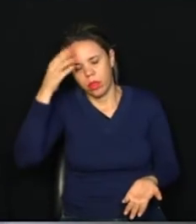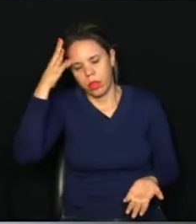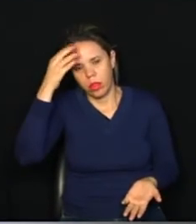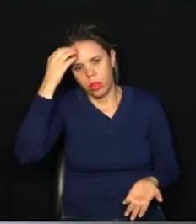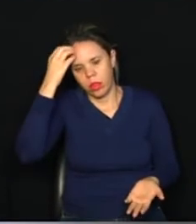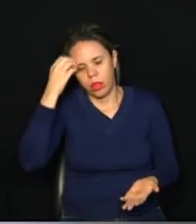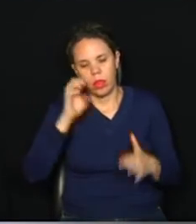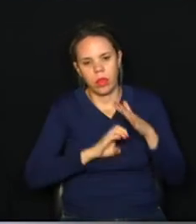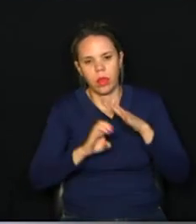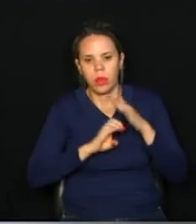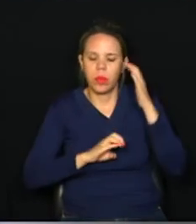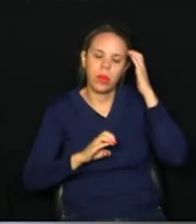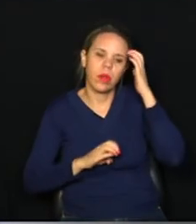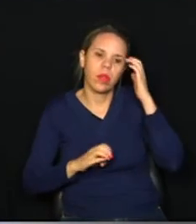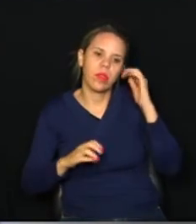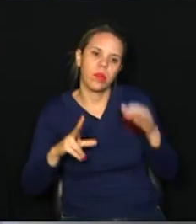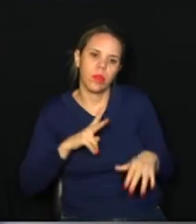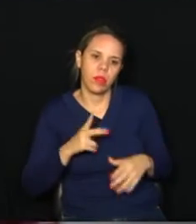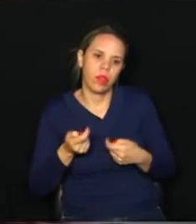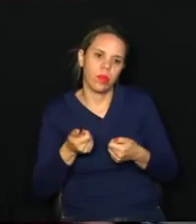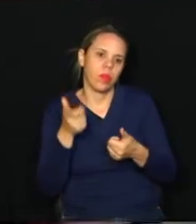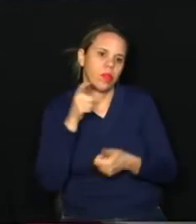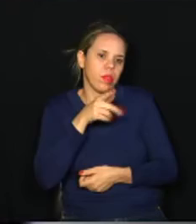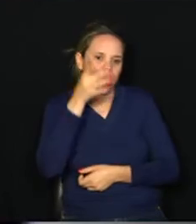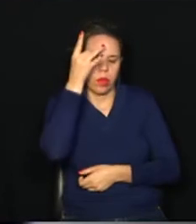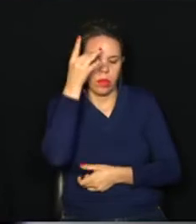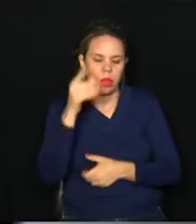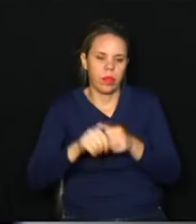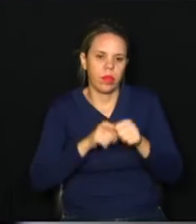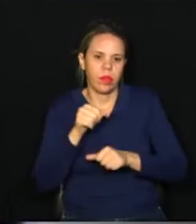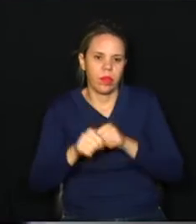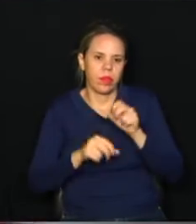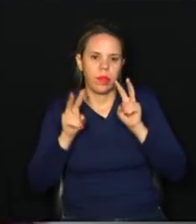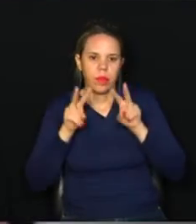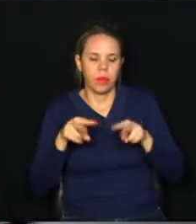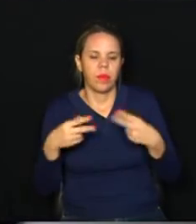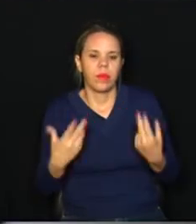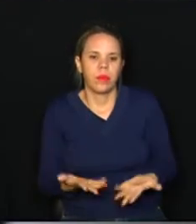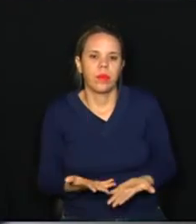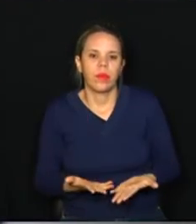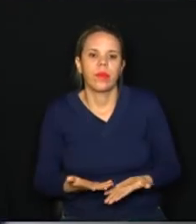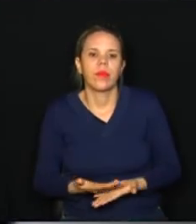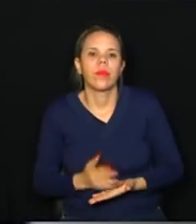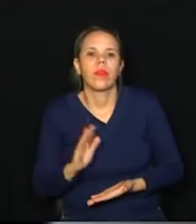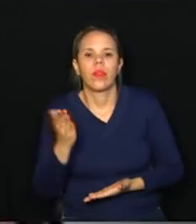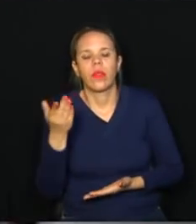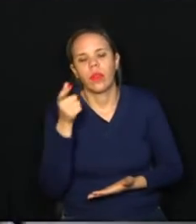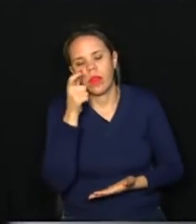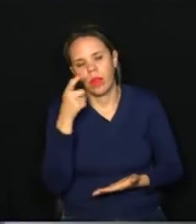se beneficie disso. Então tem que mudar esse olhar, esse falso